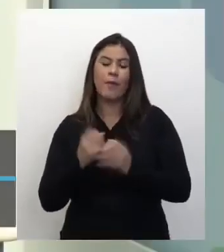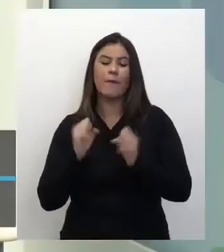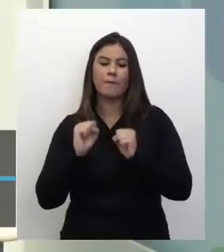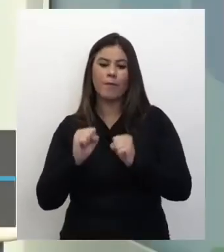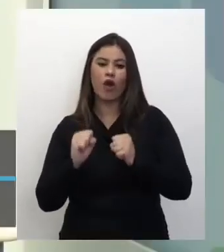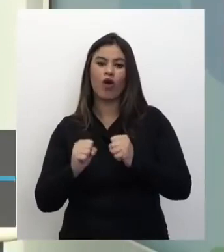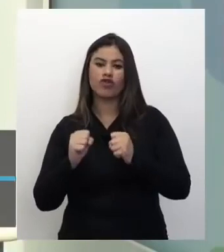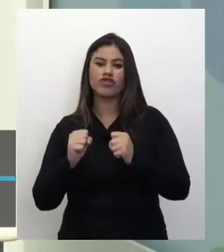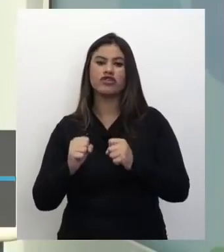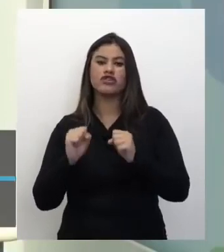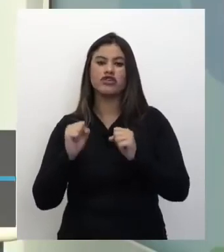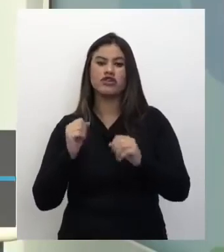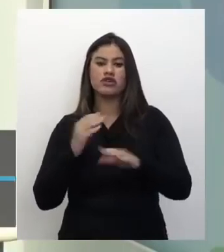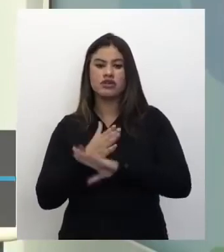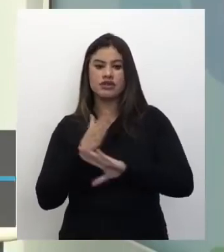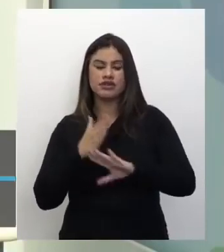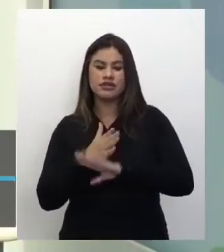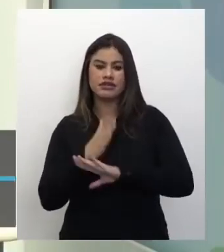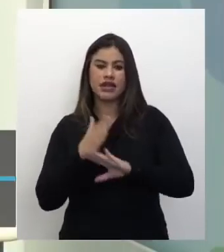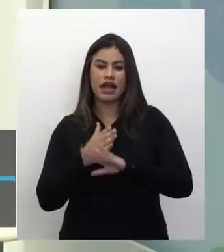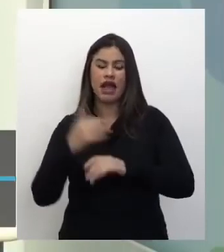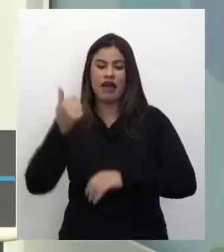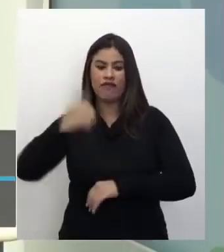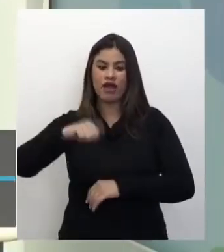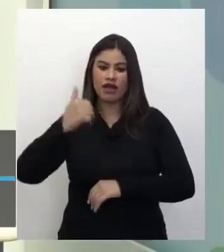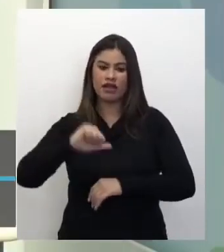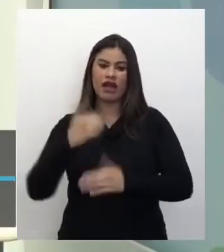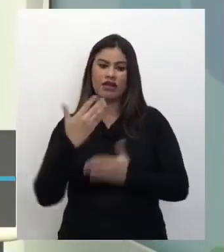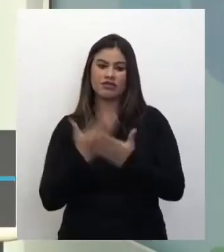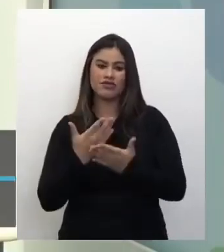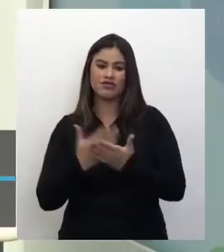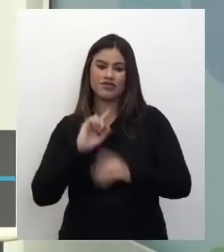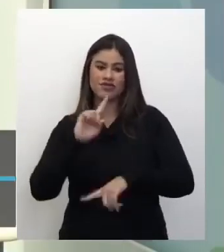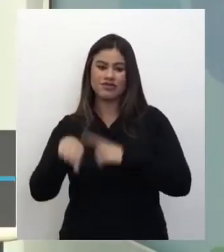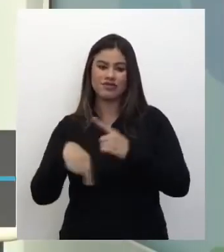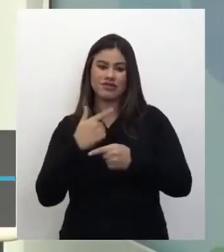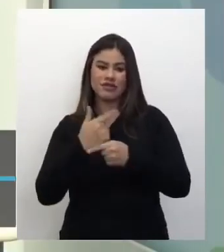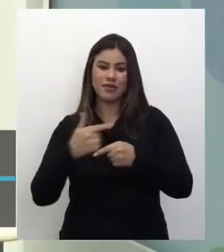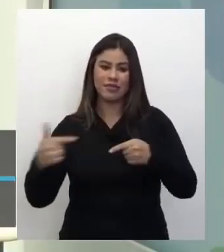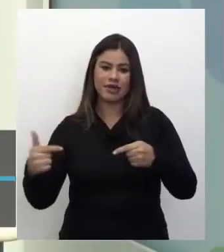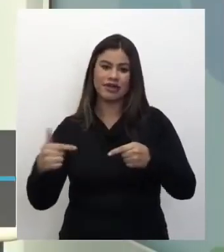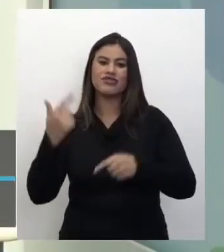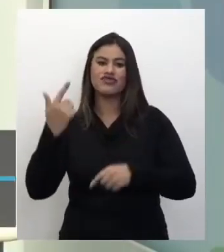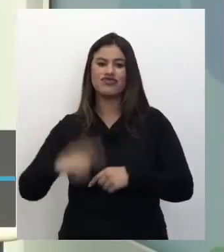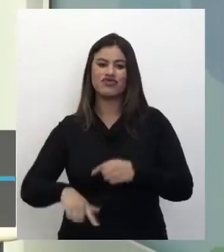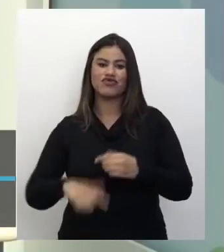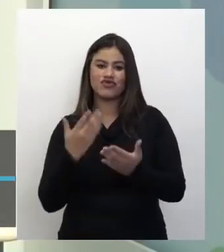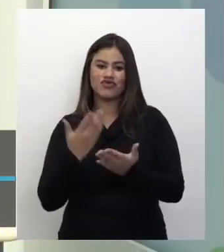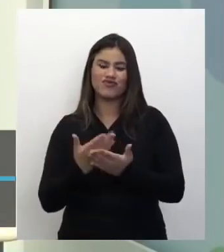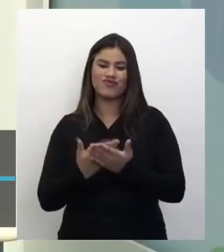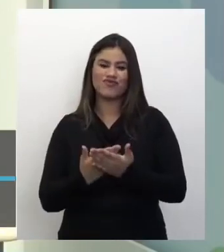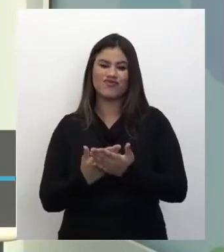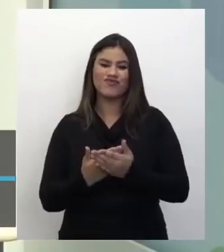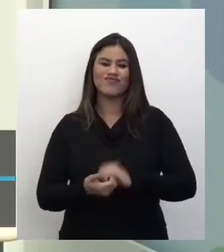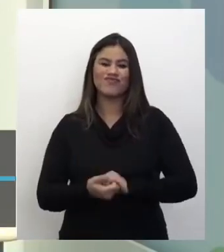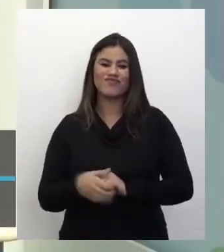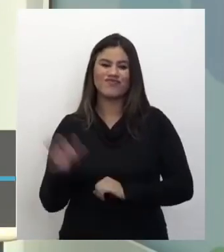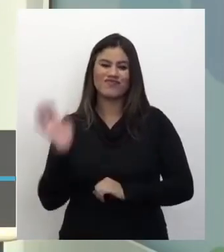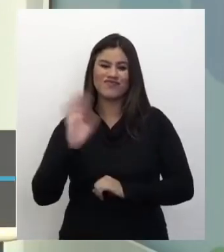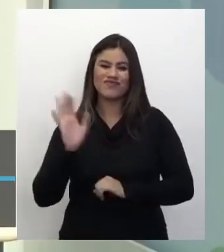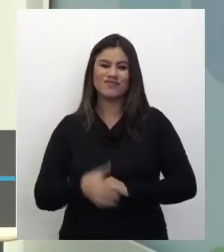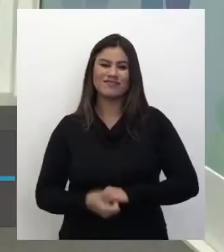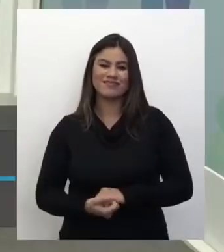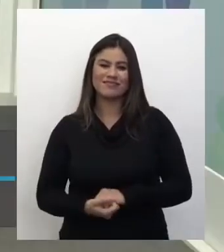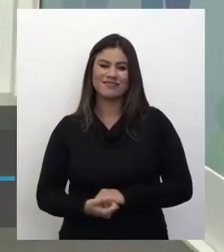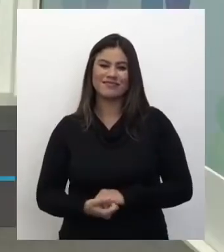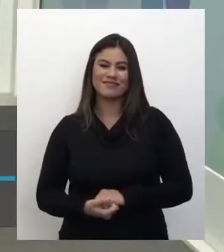sua observação também sobre essa aula e na próxima semana estaremos de volta com vocês. Então, tchau, tchau.